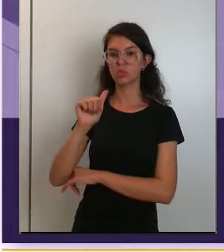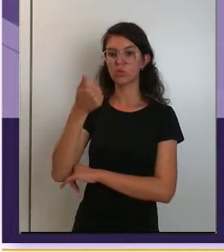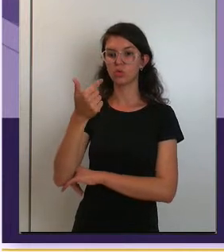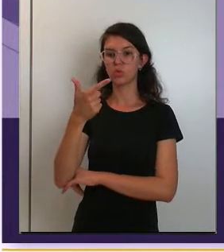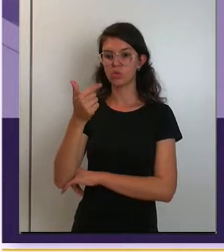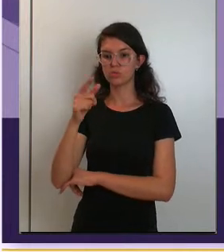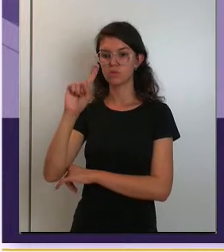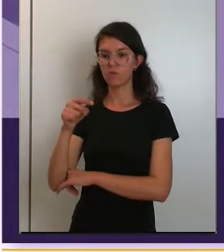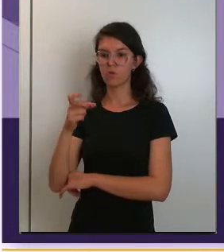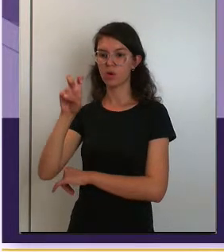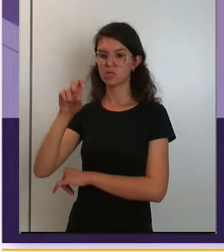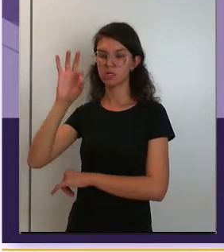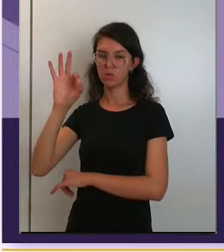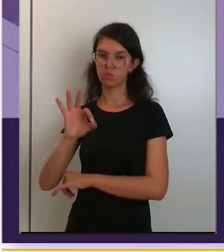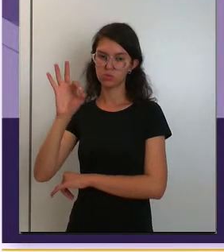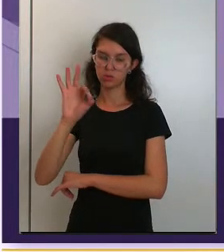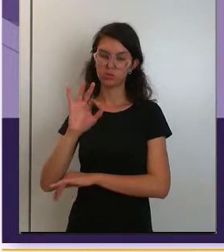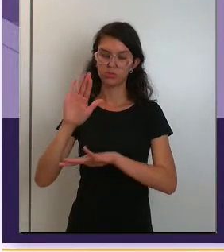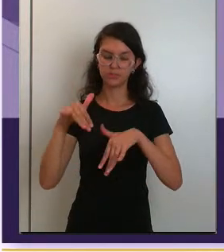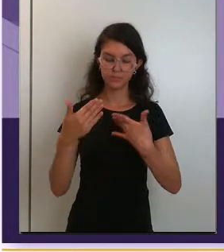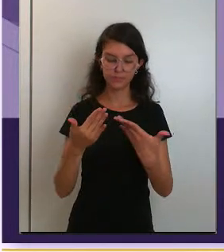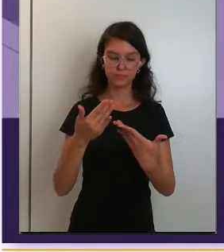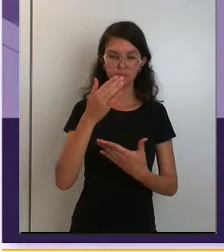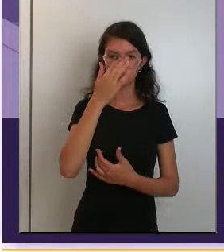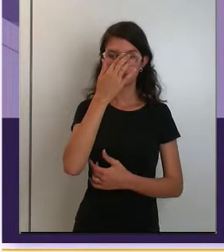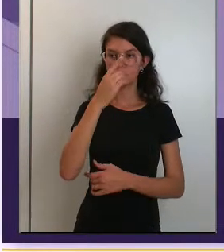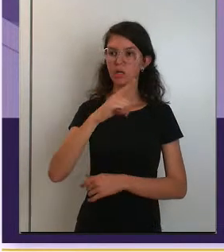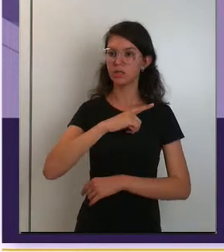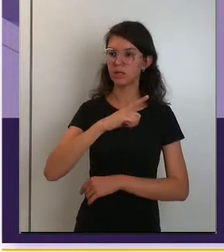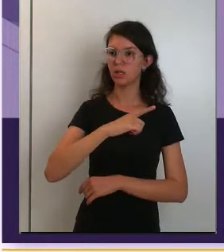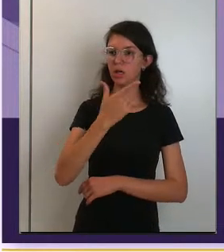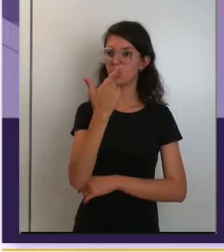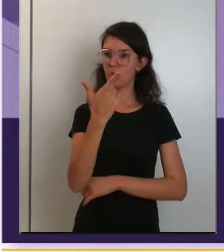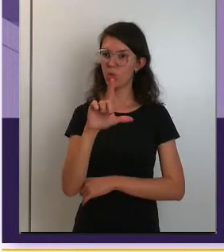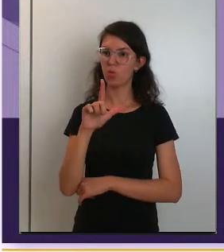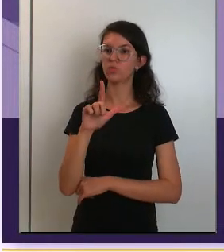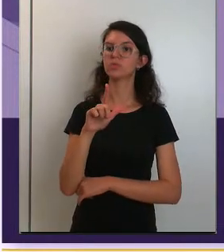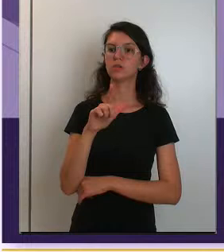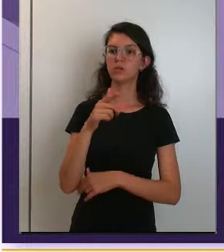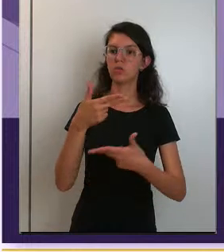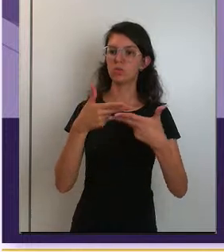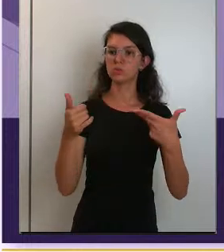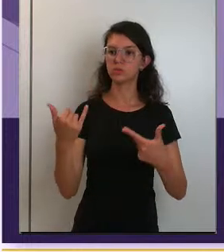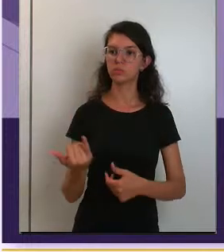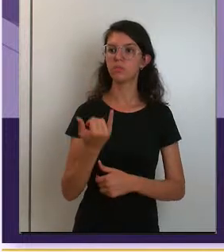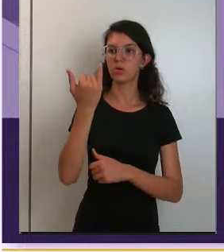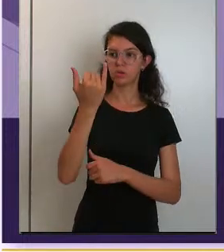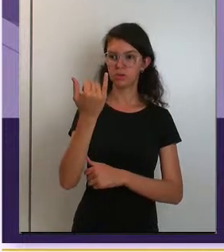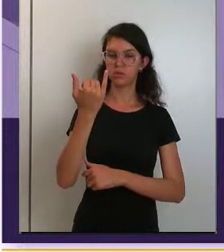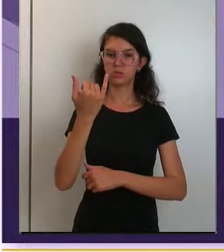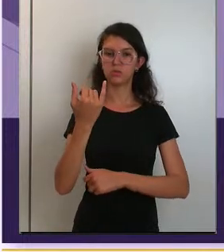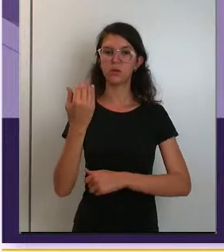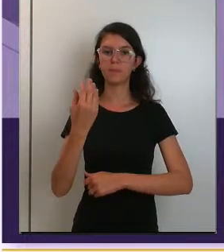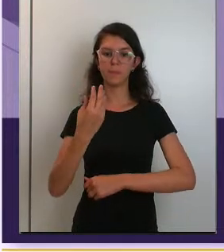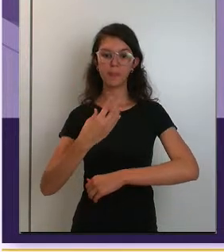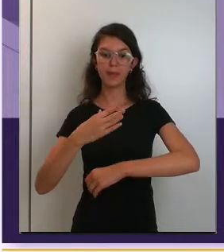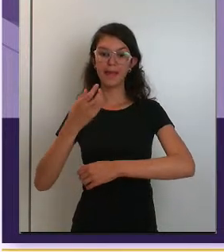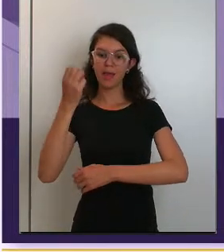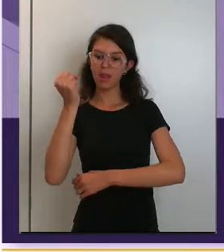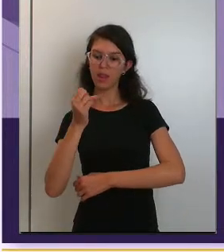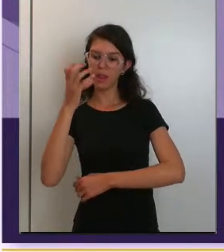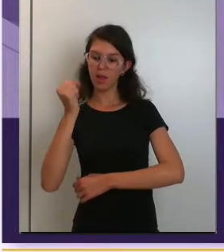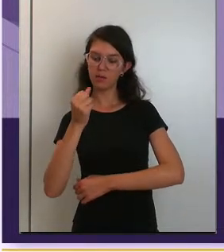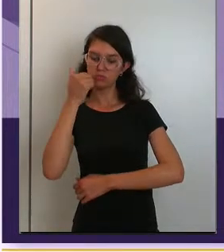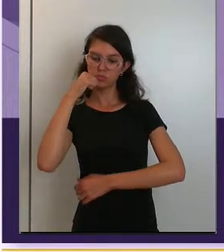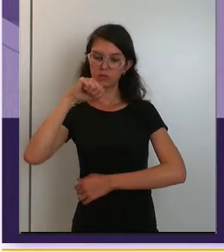12,5%. E aí a gente tem também um outro fator importante, né, que é a doação de leite materno no Brasil